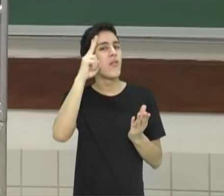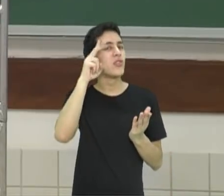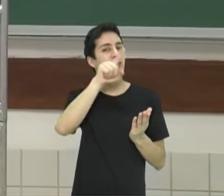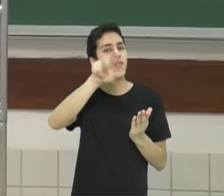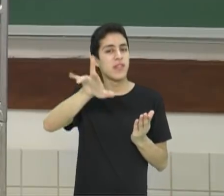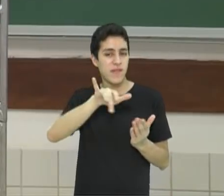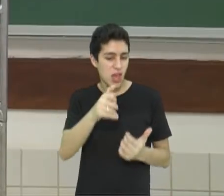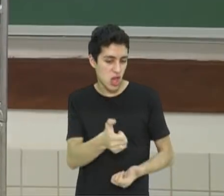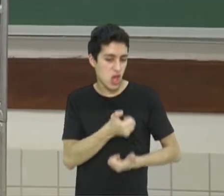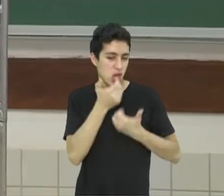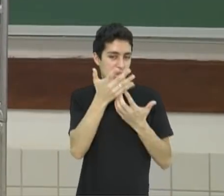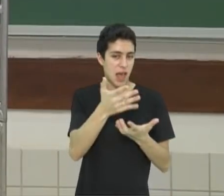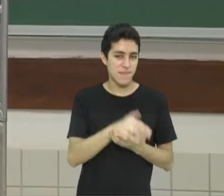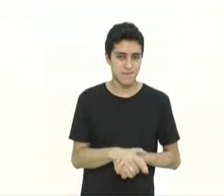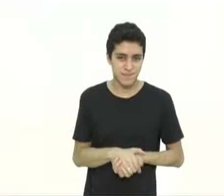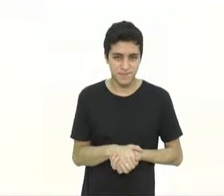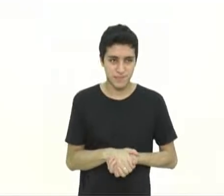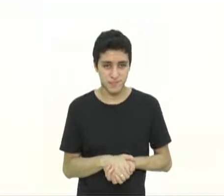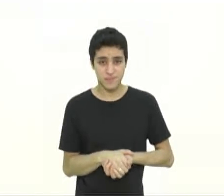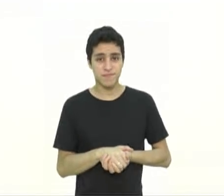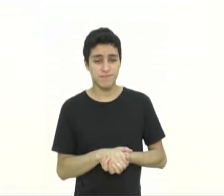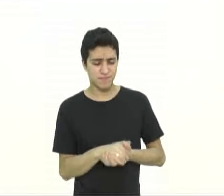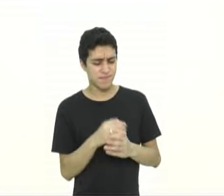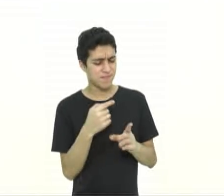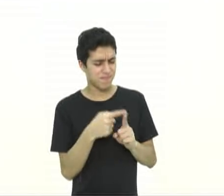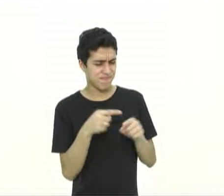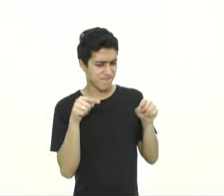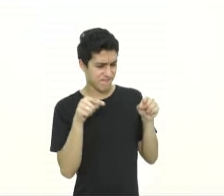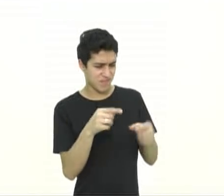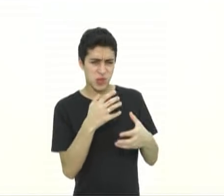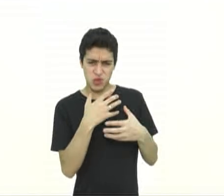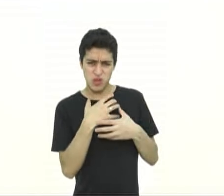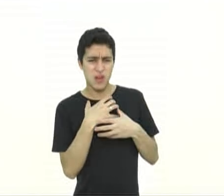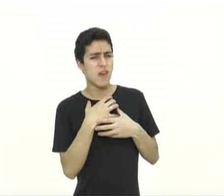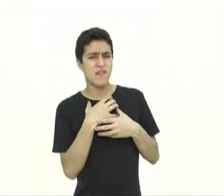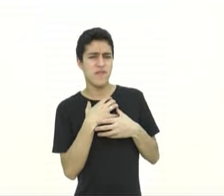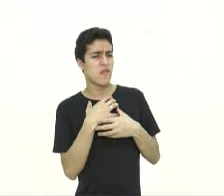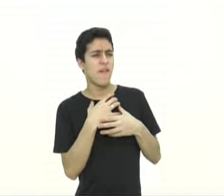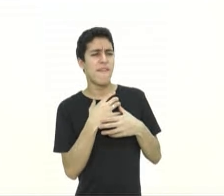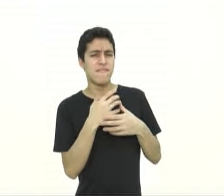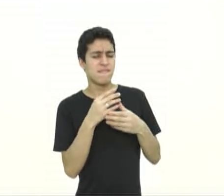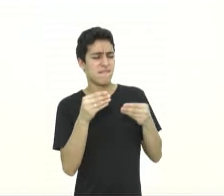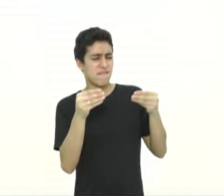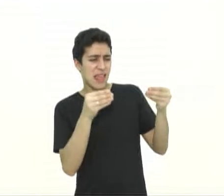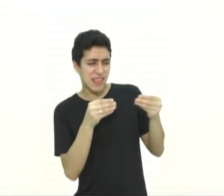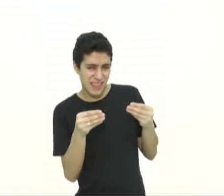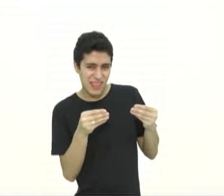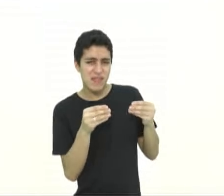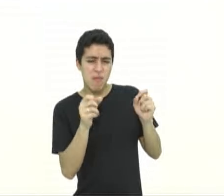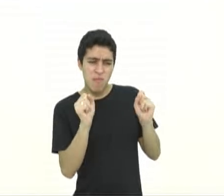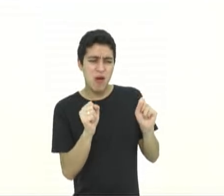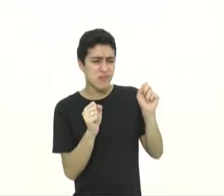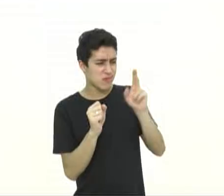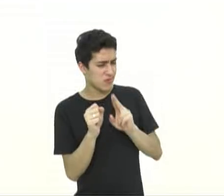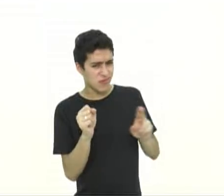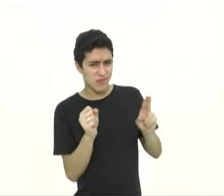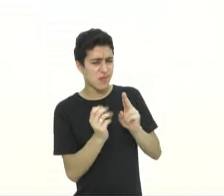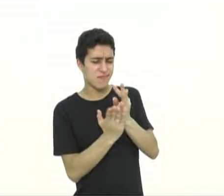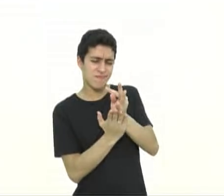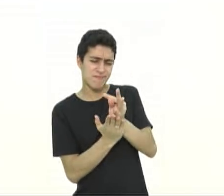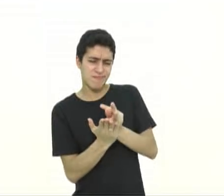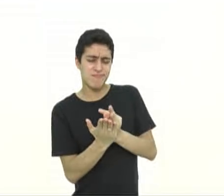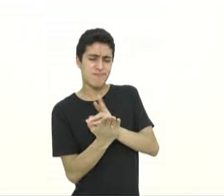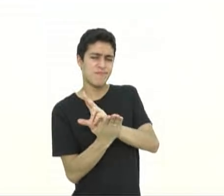contar. Por sua versatilidade, é um recurso estilístico muito comum e usado em